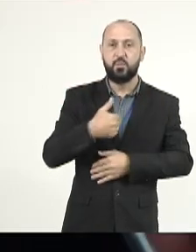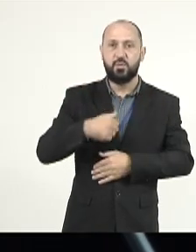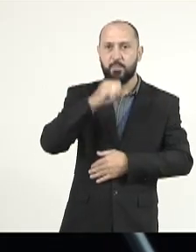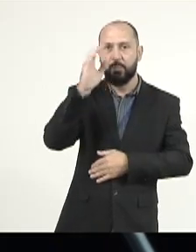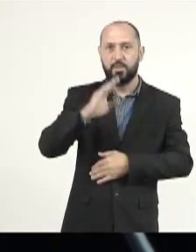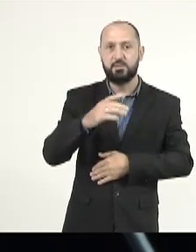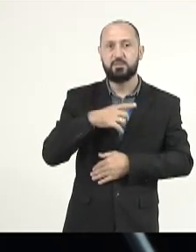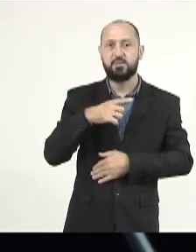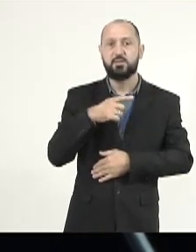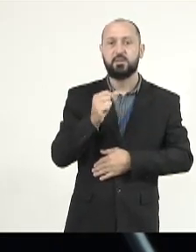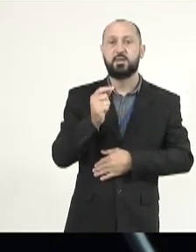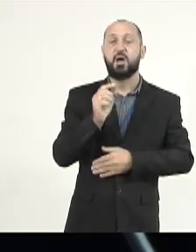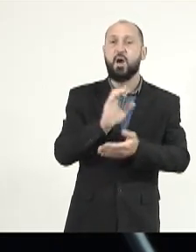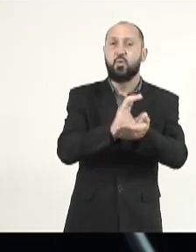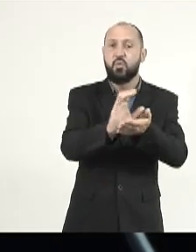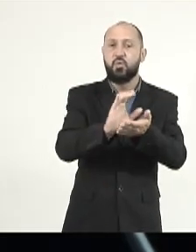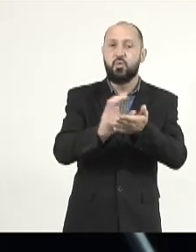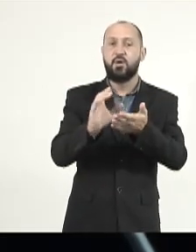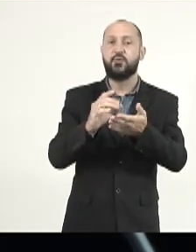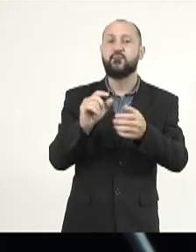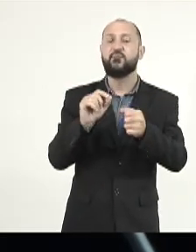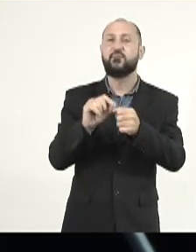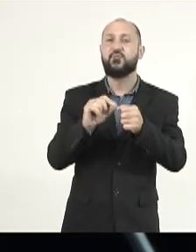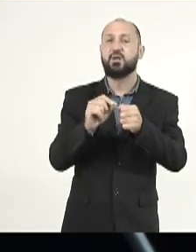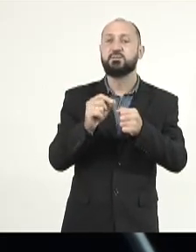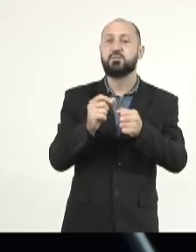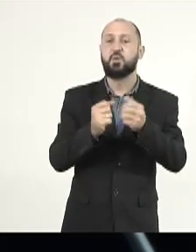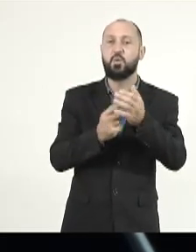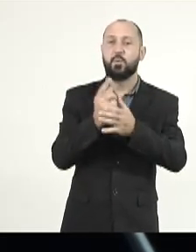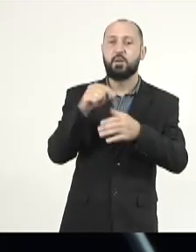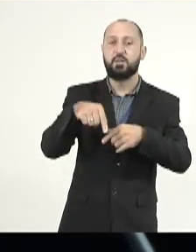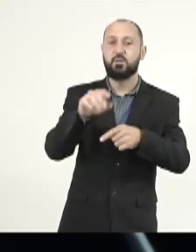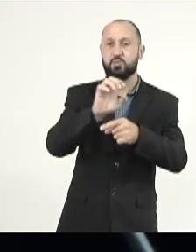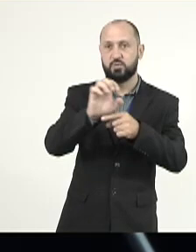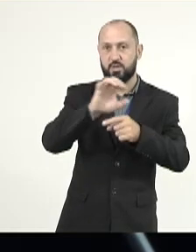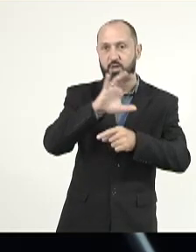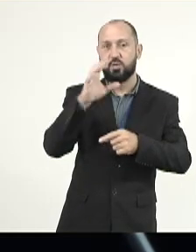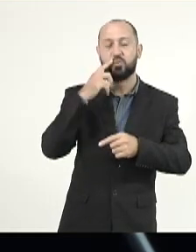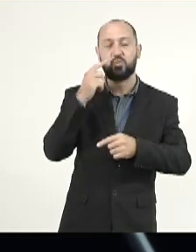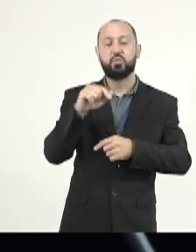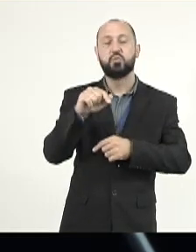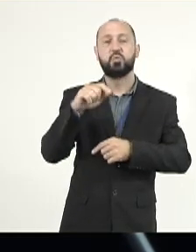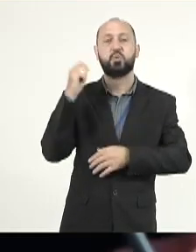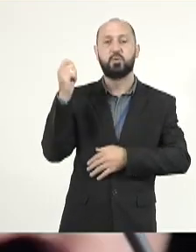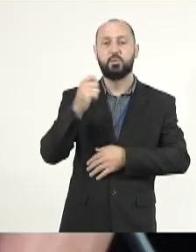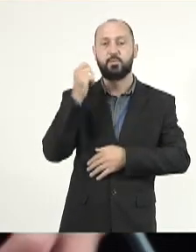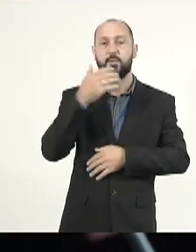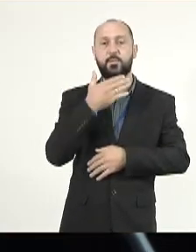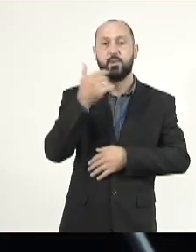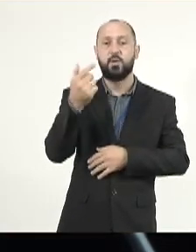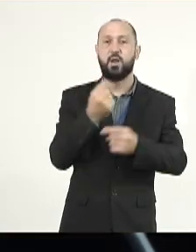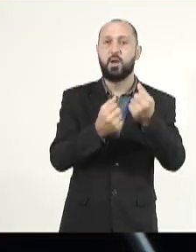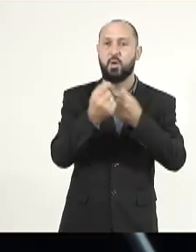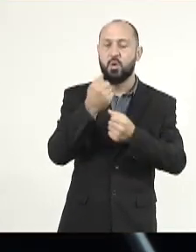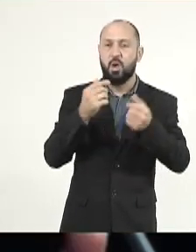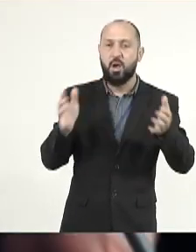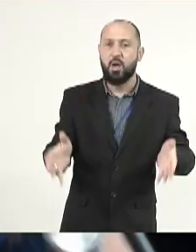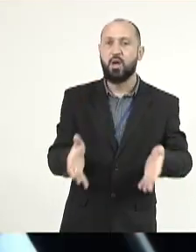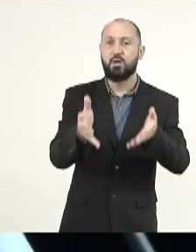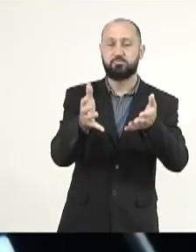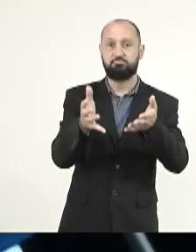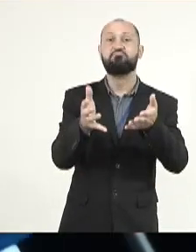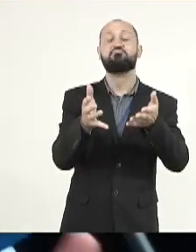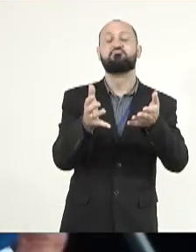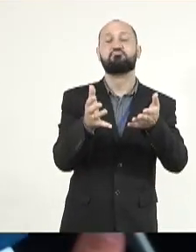brasileiro e investir, sim, fazer o consumo dentro do estado do Rio Grande do Sul para melhorar a economia, fomentar